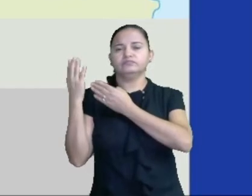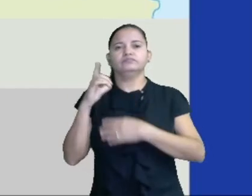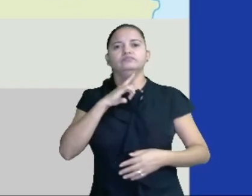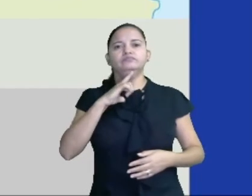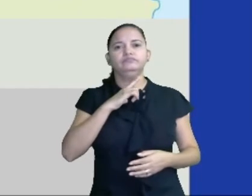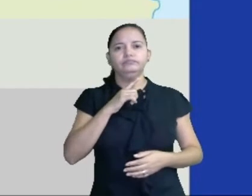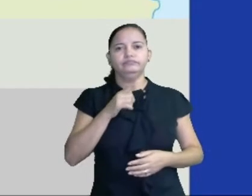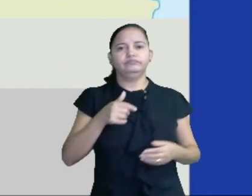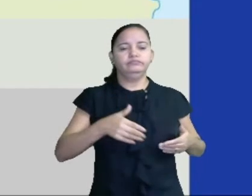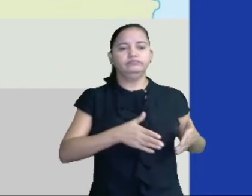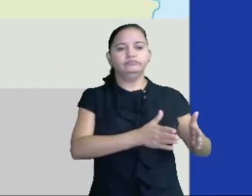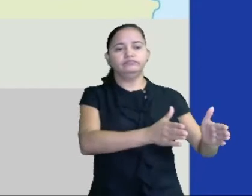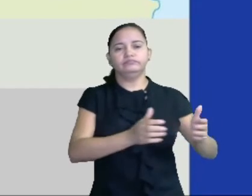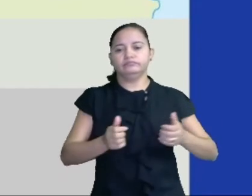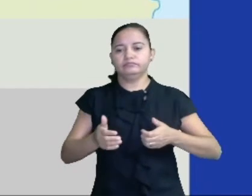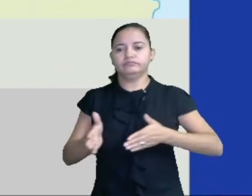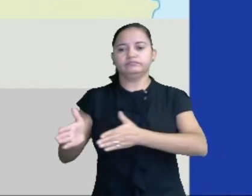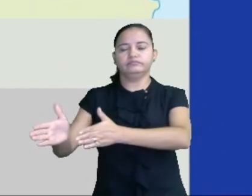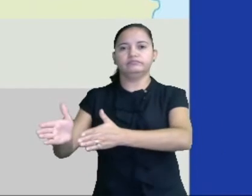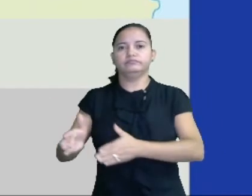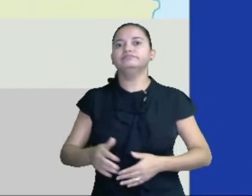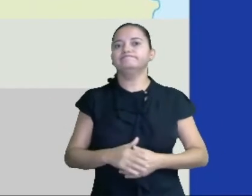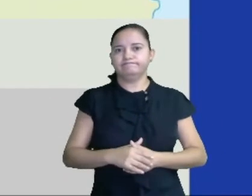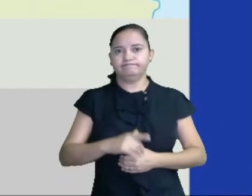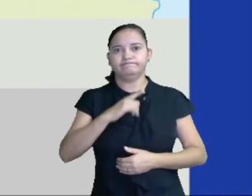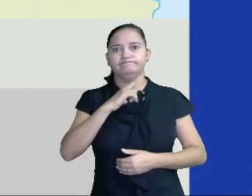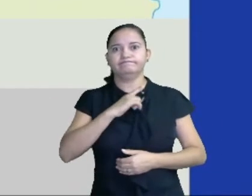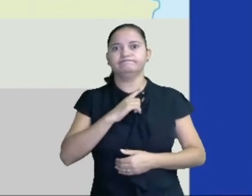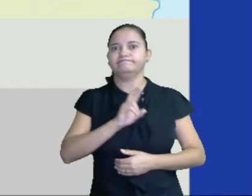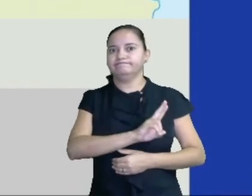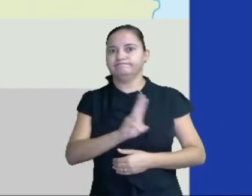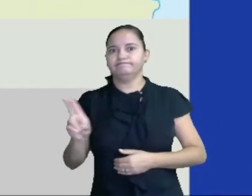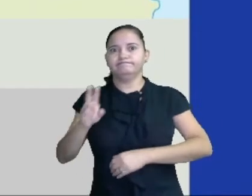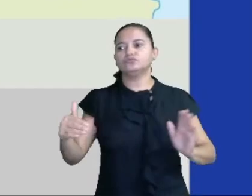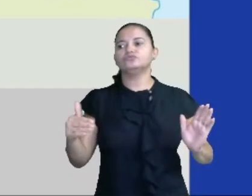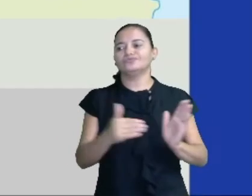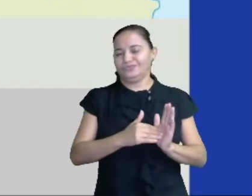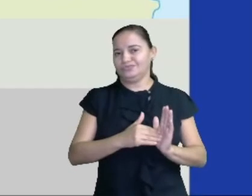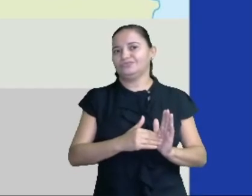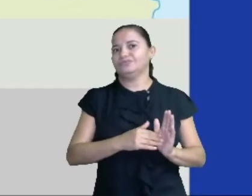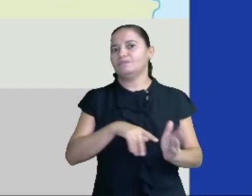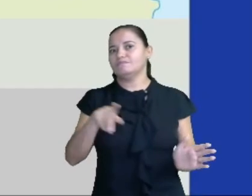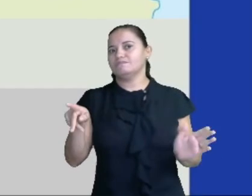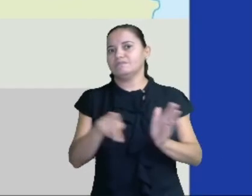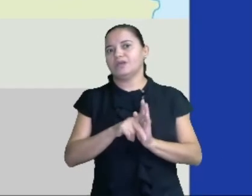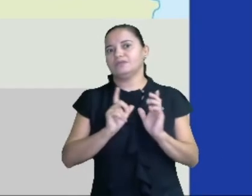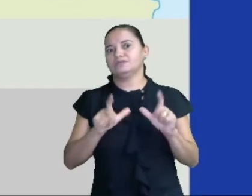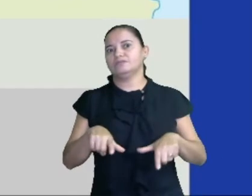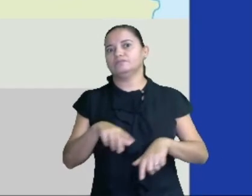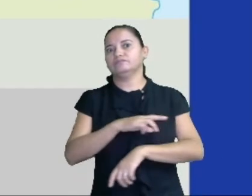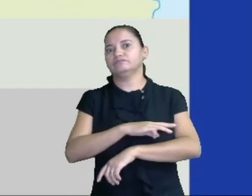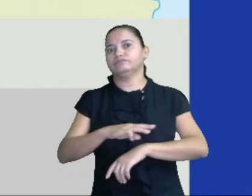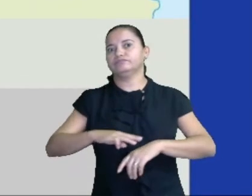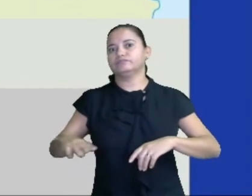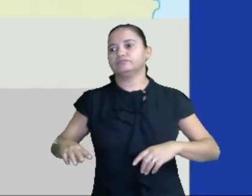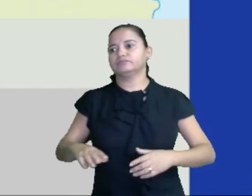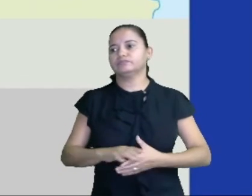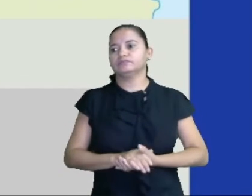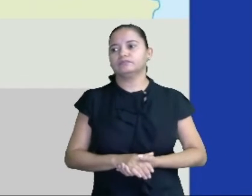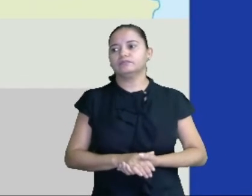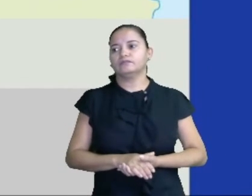petróleo. Então, a partir disso, a gente já observa com outro olhar esse país africano. Ele não está